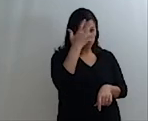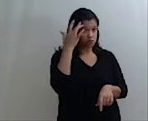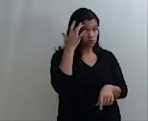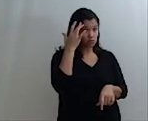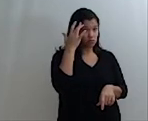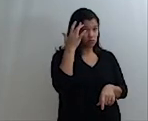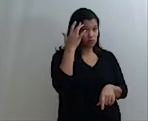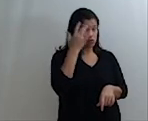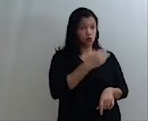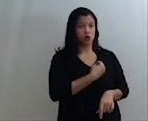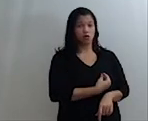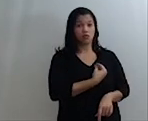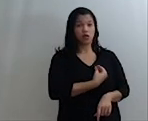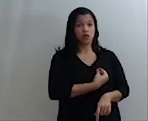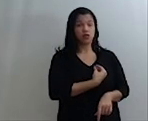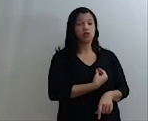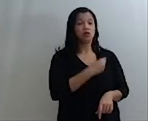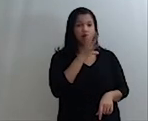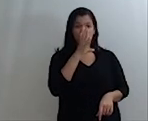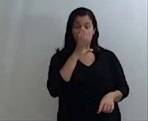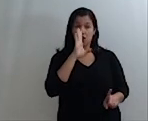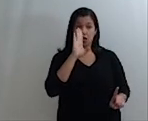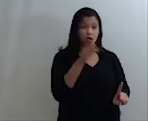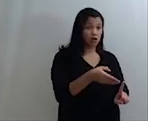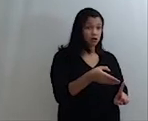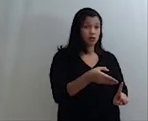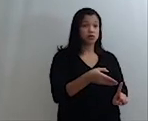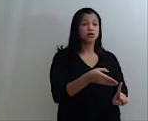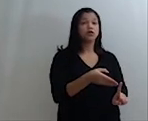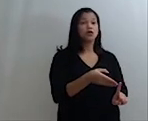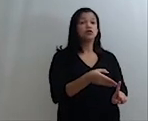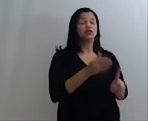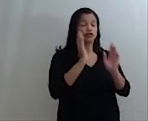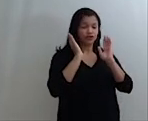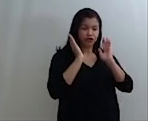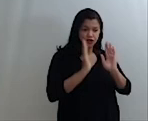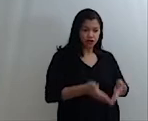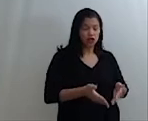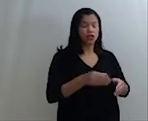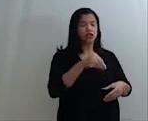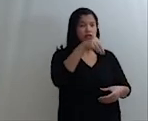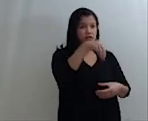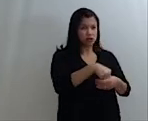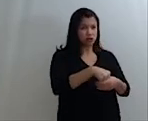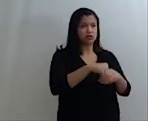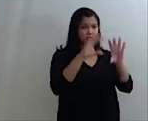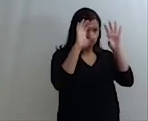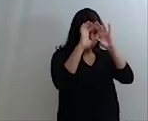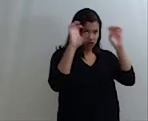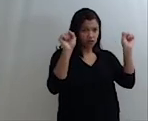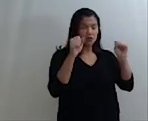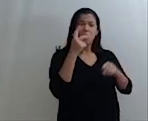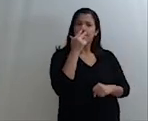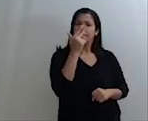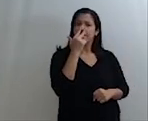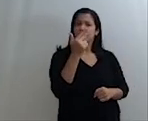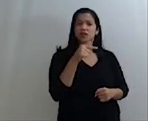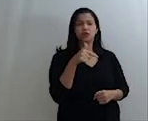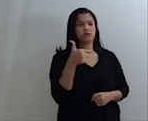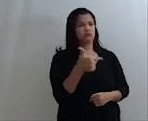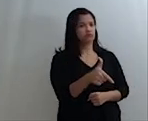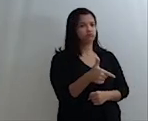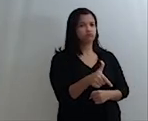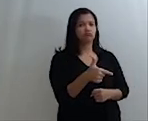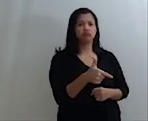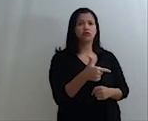caso concreto né que foi condenado e teve uma condenação confirmada eh pelo tribunal de justiça que reputamos injusta né e flagrantemente injusta